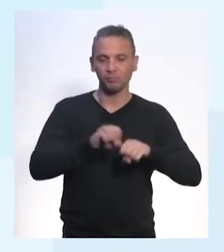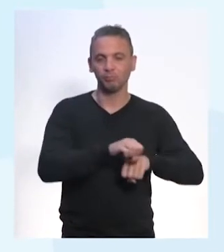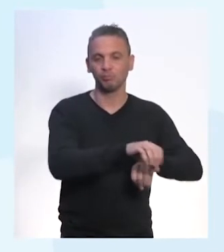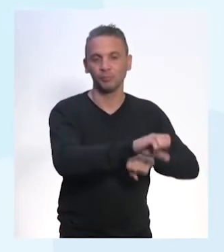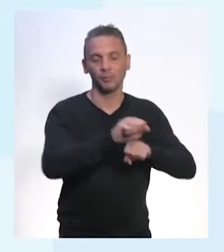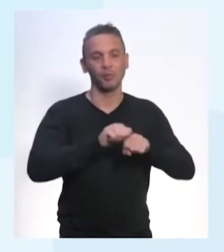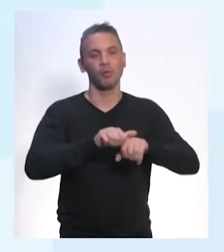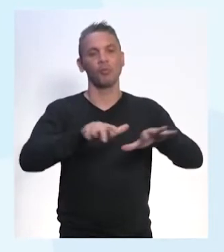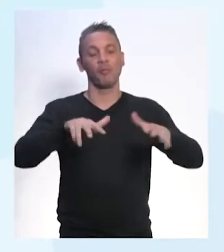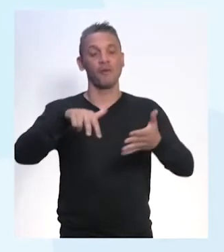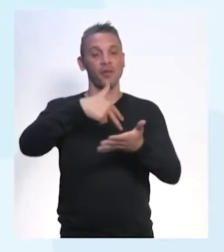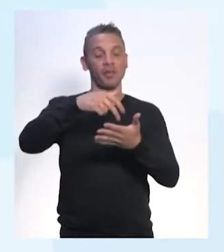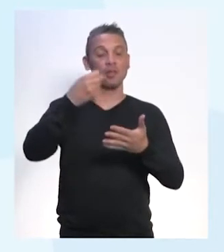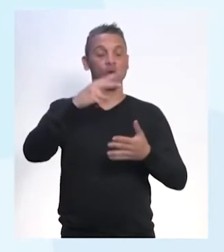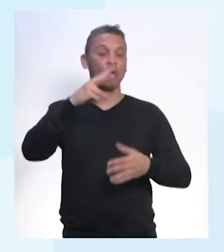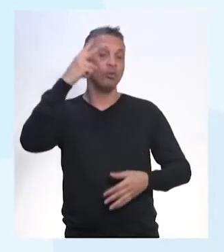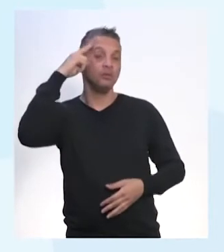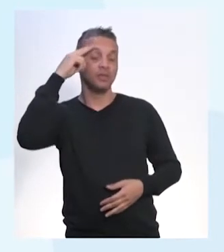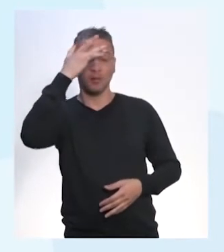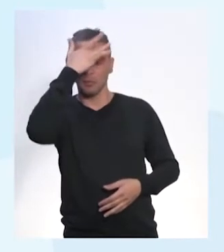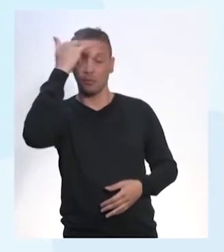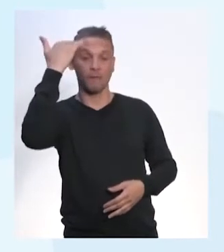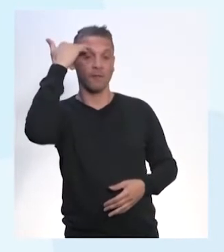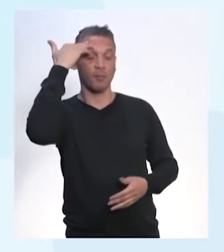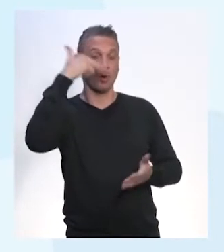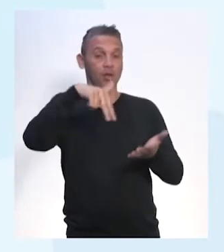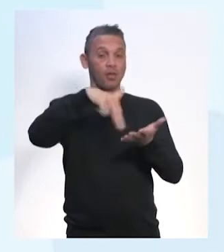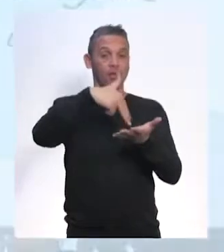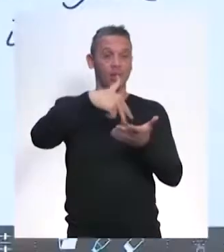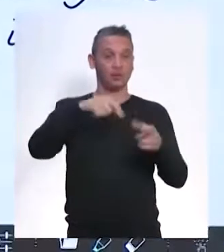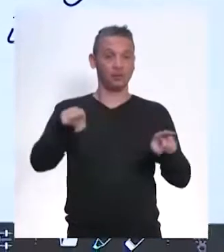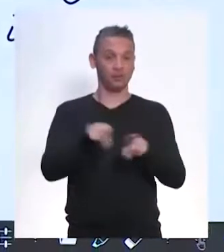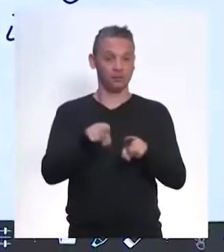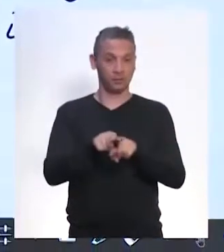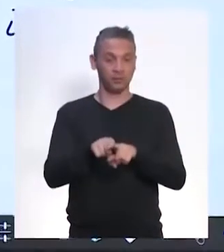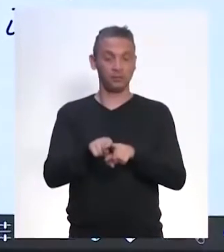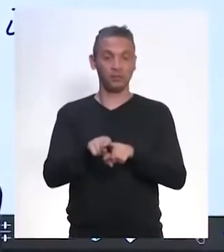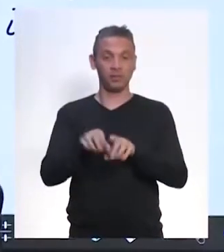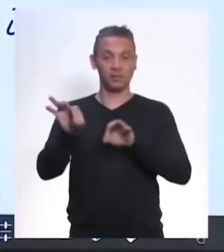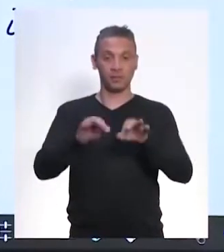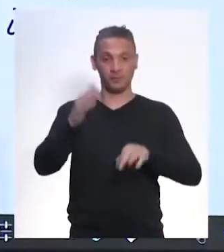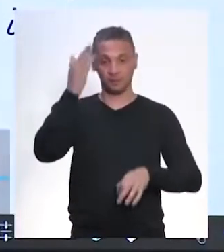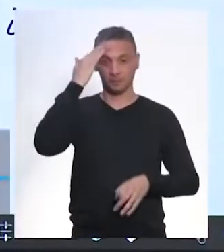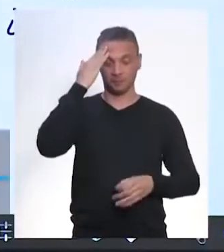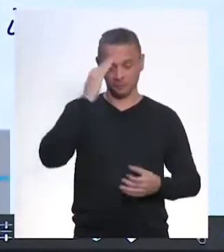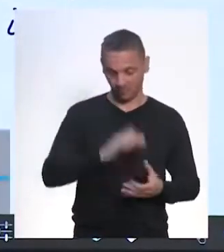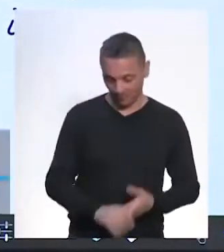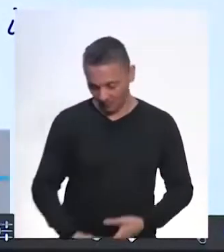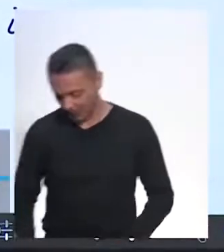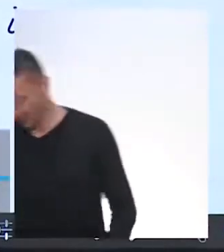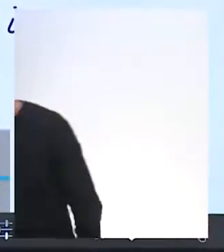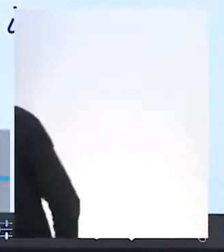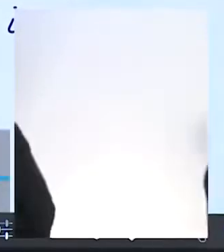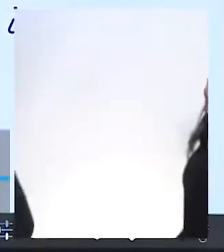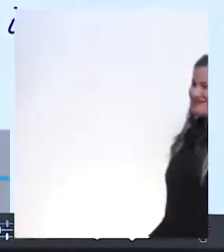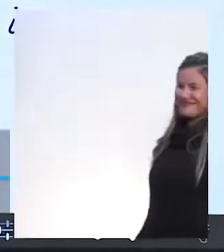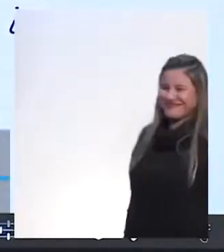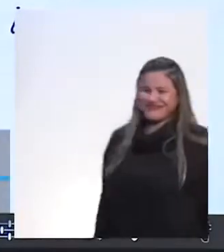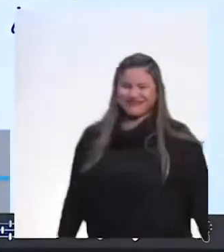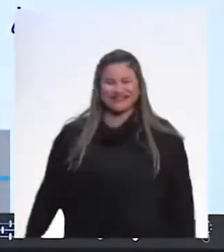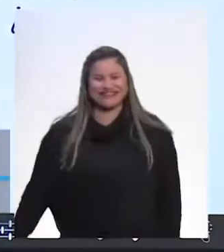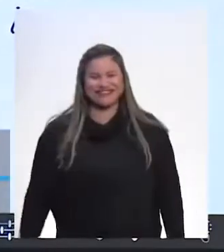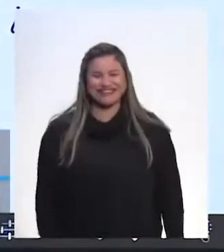a biografia de famosos dançarinos e coreógrafos, tá? Então, gente, né, a dança e o cinema sempre andaram aí, né,